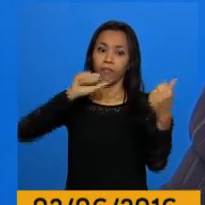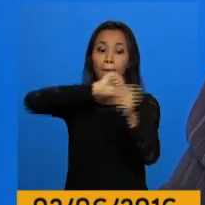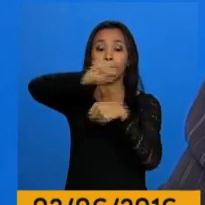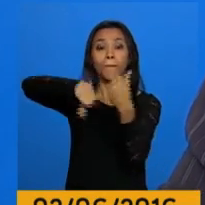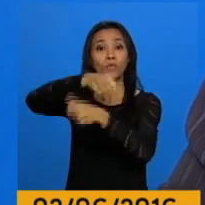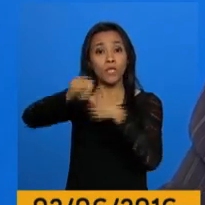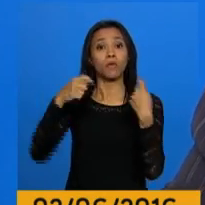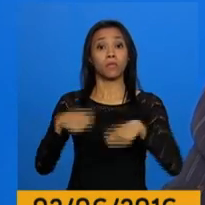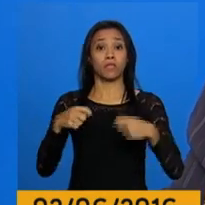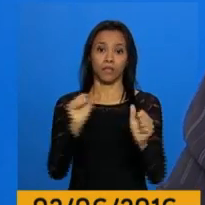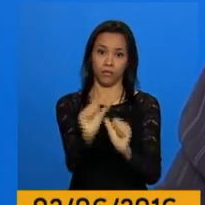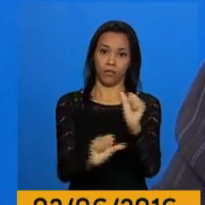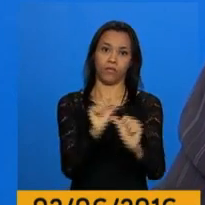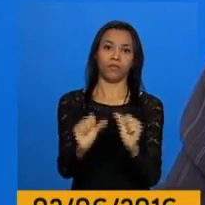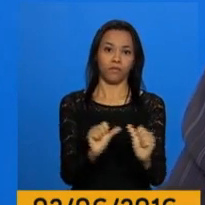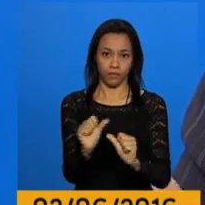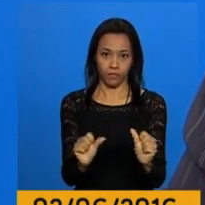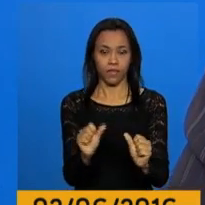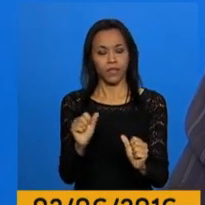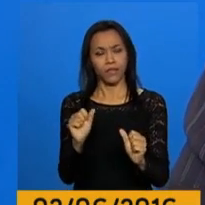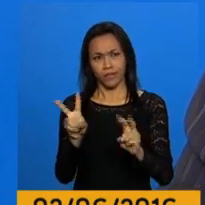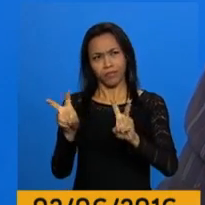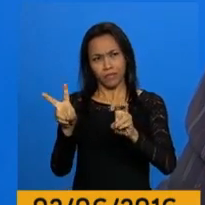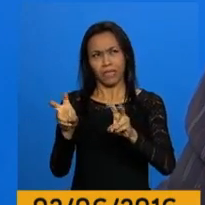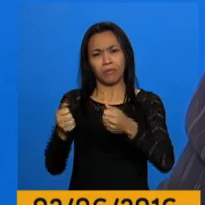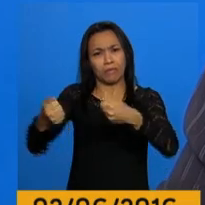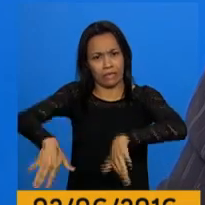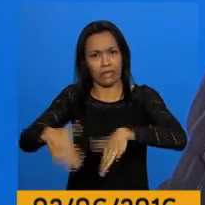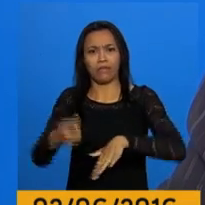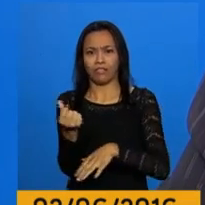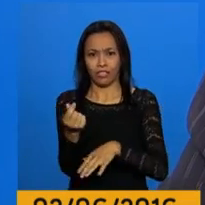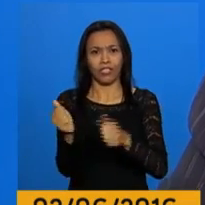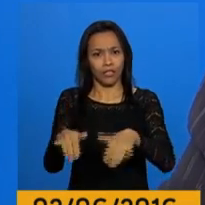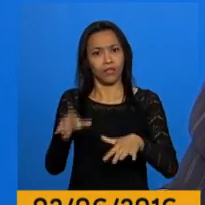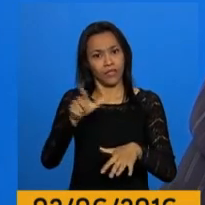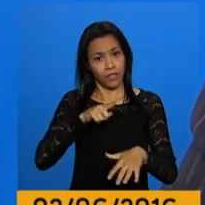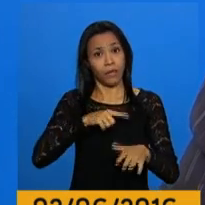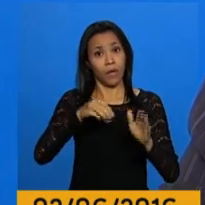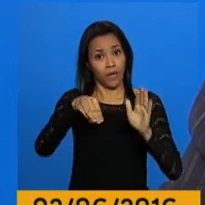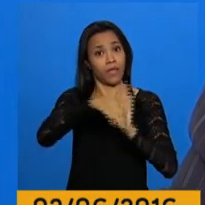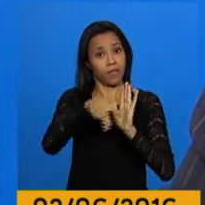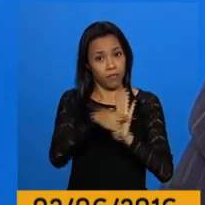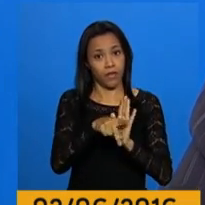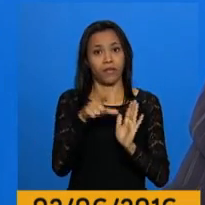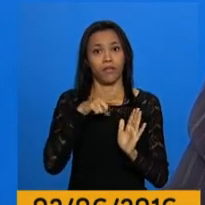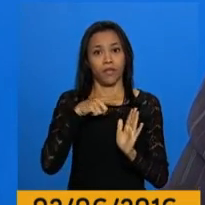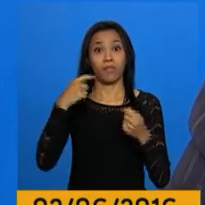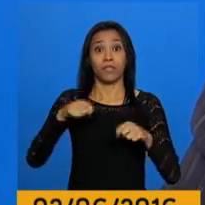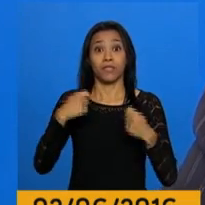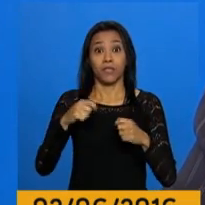fazer, inclusive no que diz respeito aos gastos, é uma emenda constitucional, em que nós teremos que contar com um